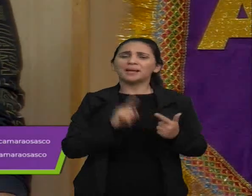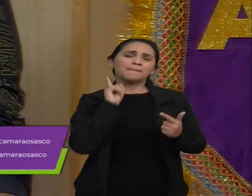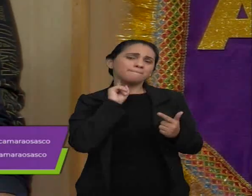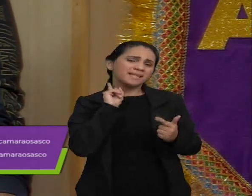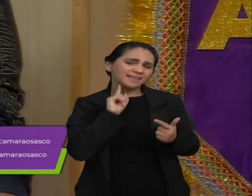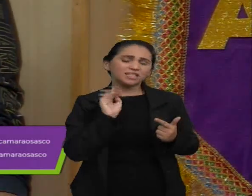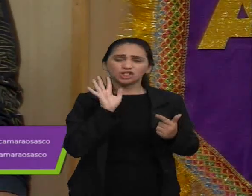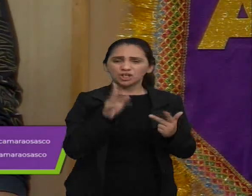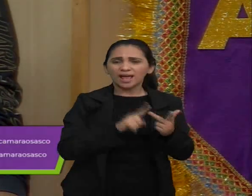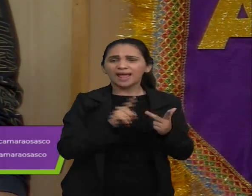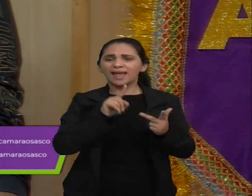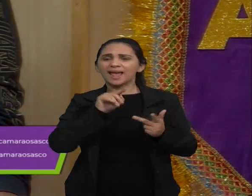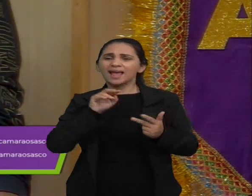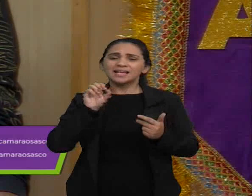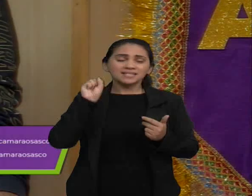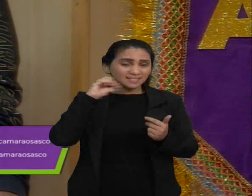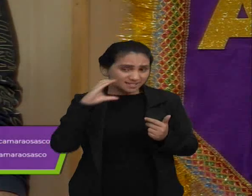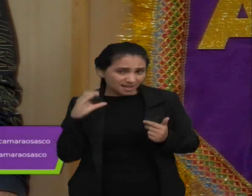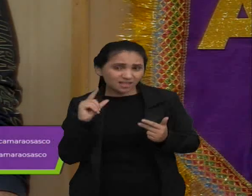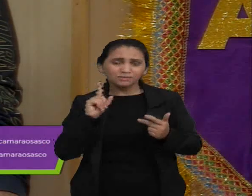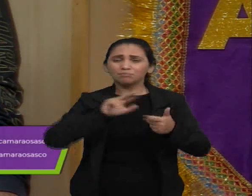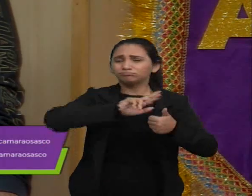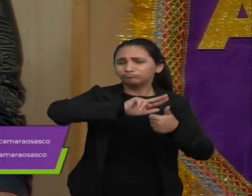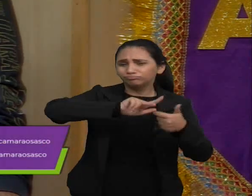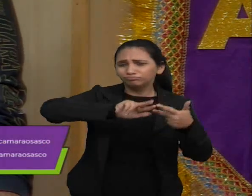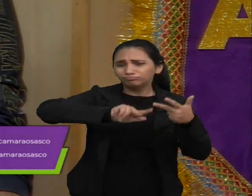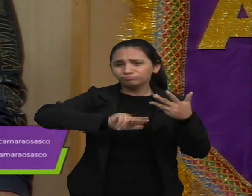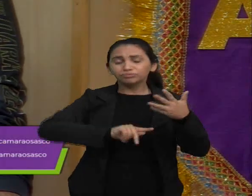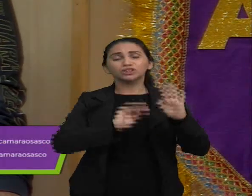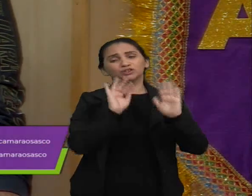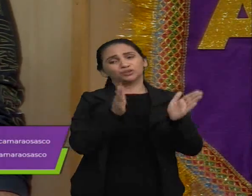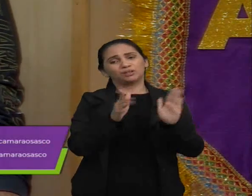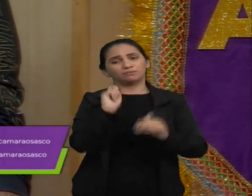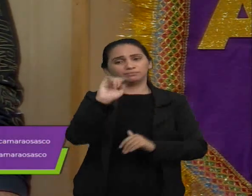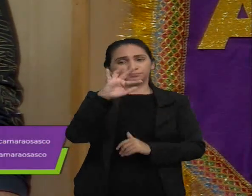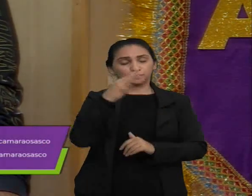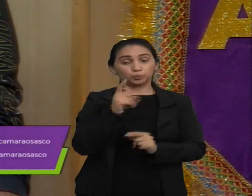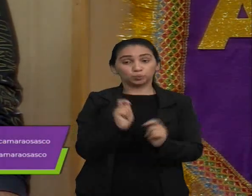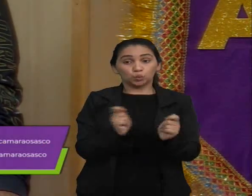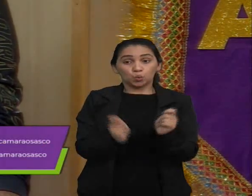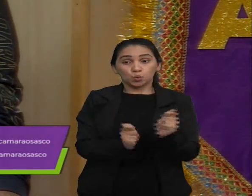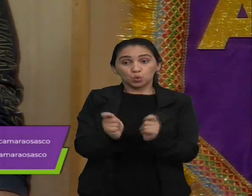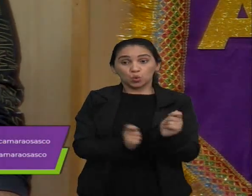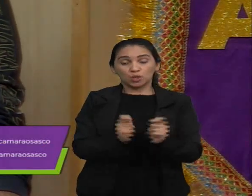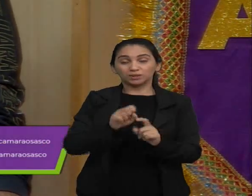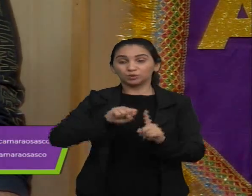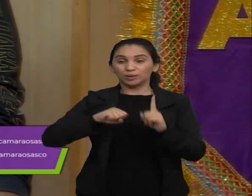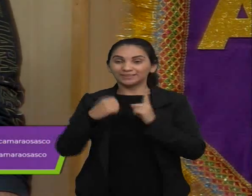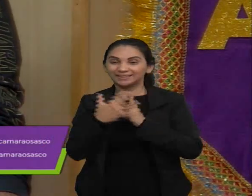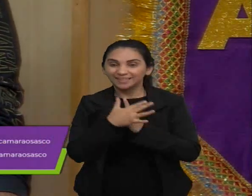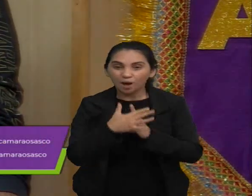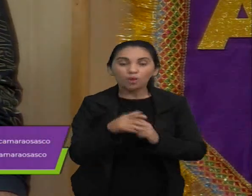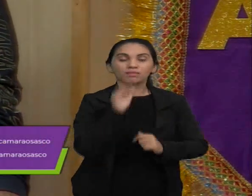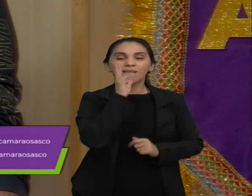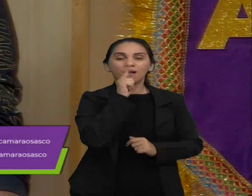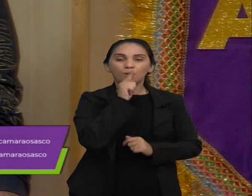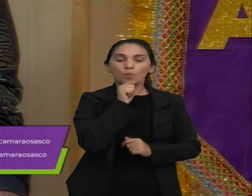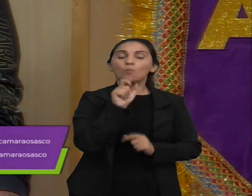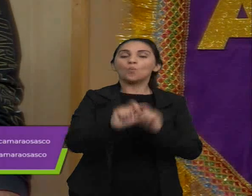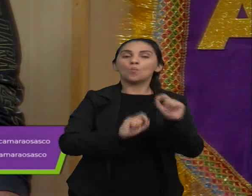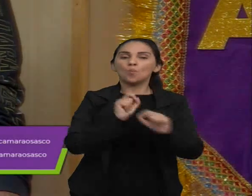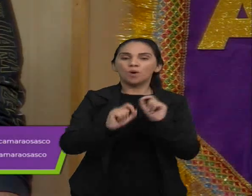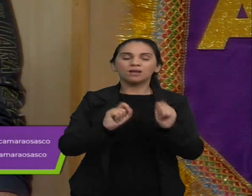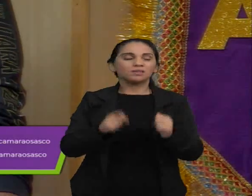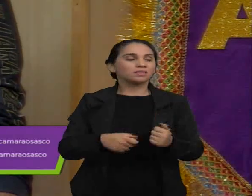aconteceu no Rio Grande do Sul, se criar um monopólio, um controle social, tirar o controle social da água, entregar ela